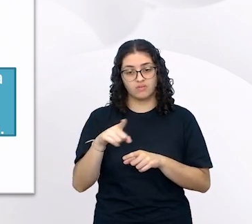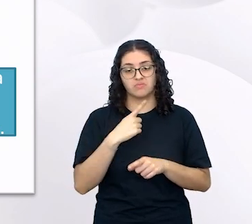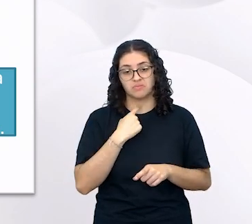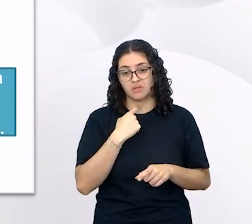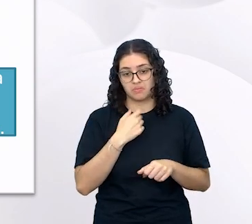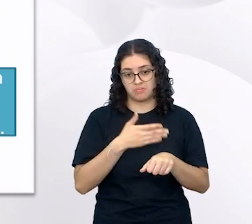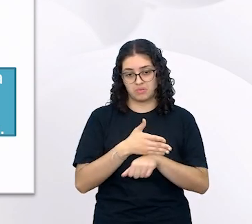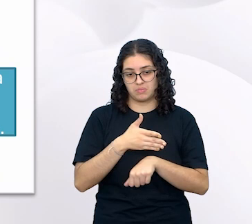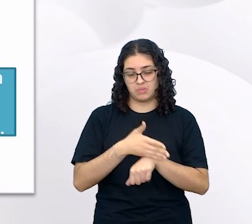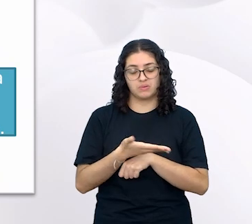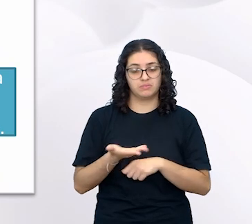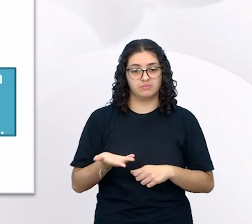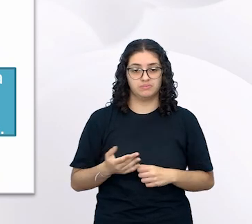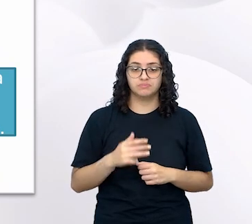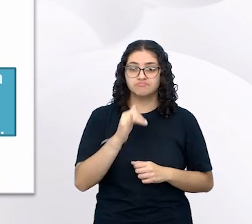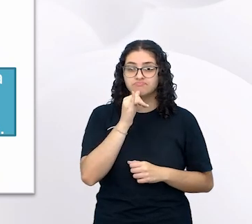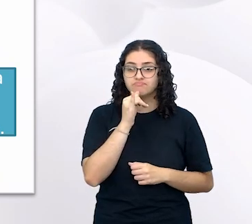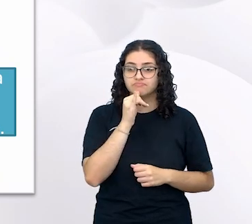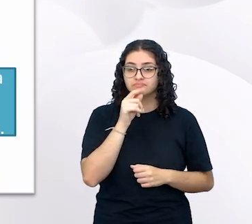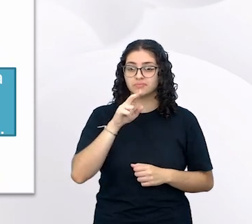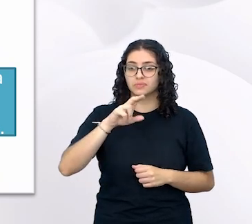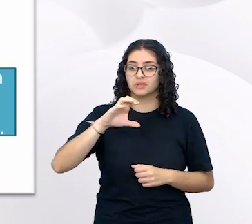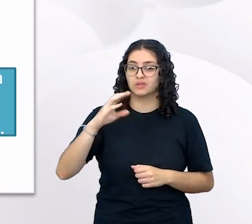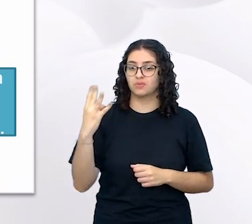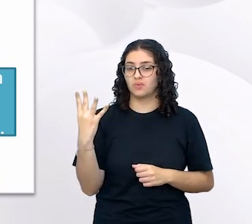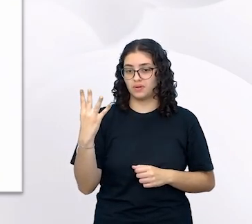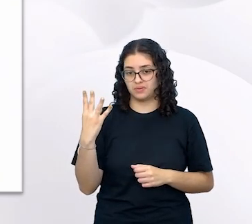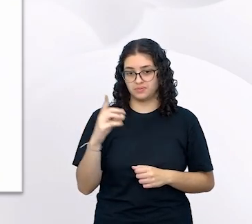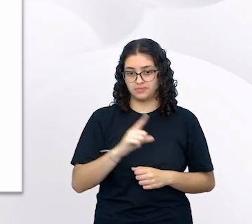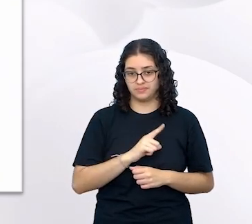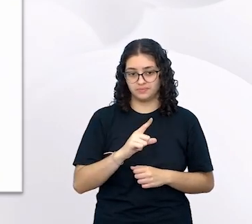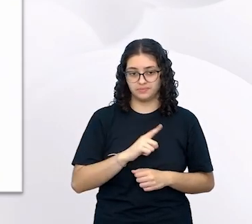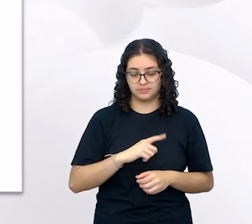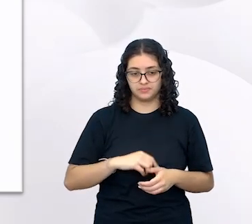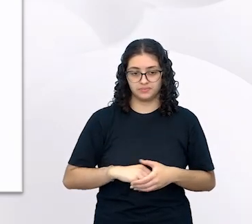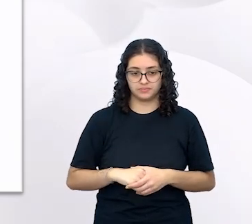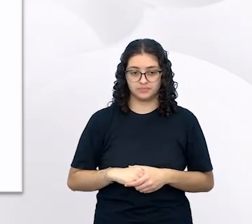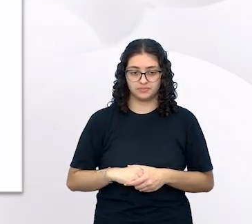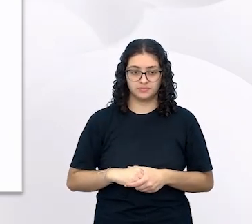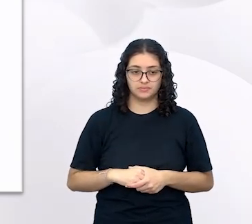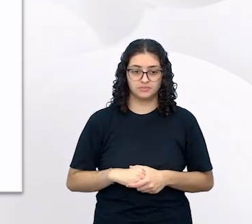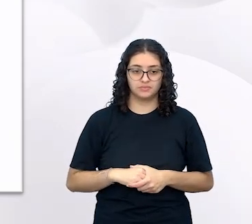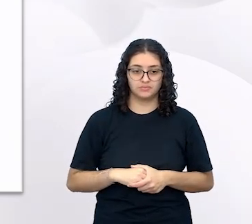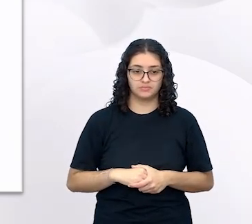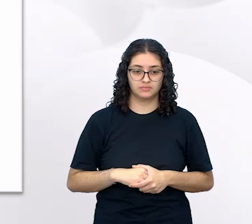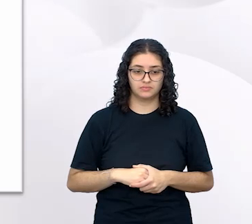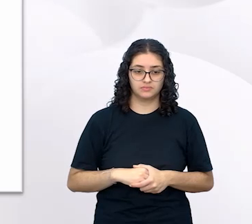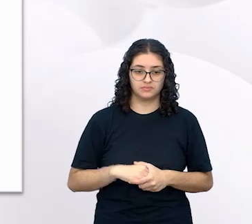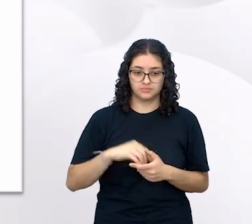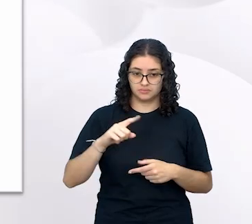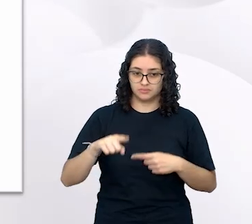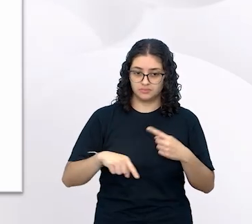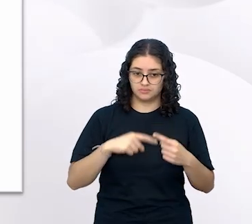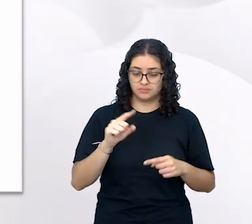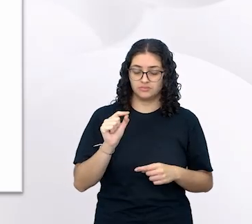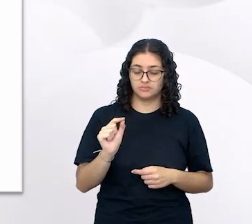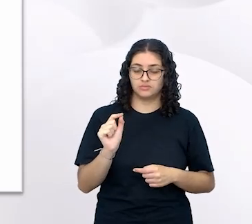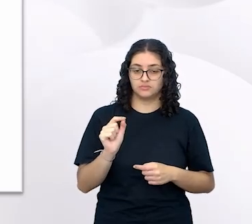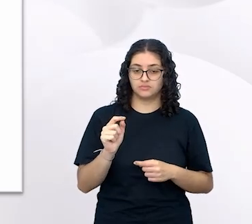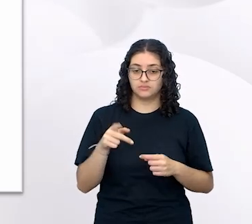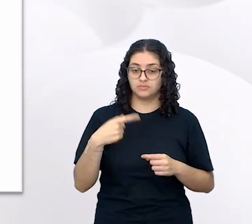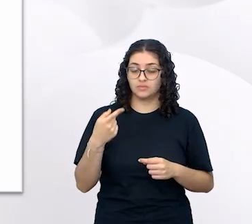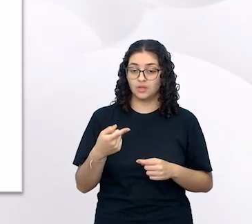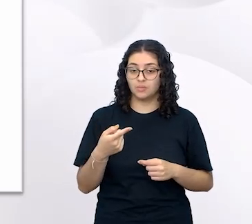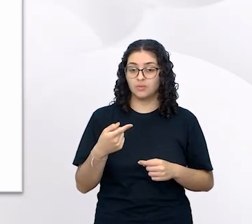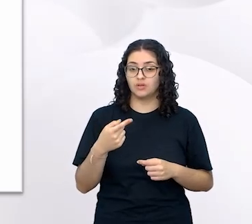interesse. Nesse caso aqui, temos até o C4 aqui. Isso, muito bem. E depois será direcionado